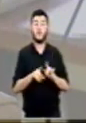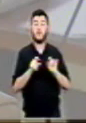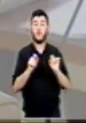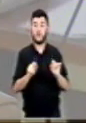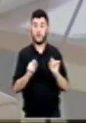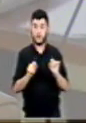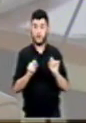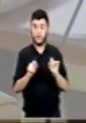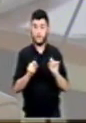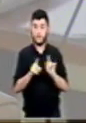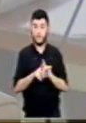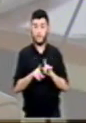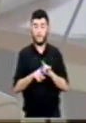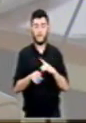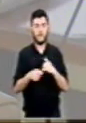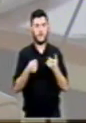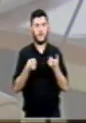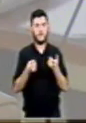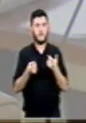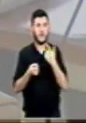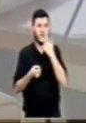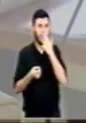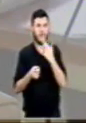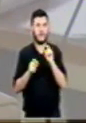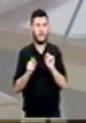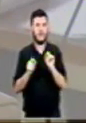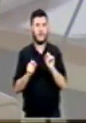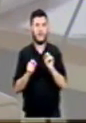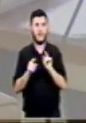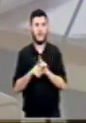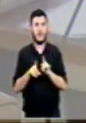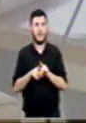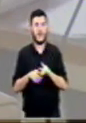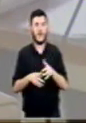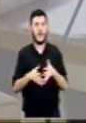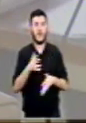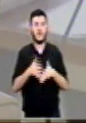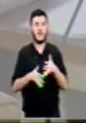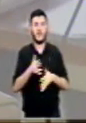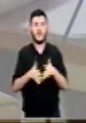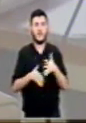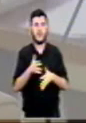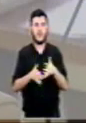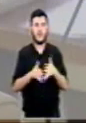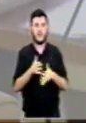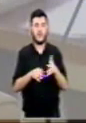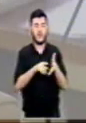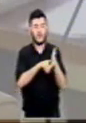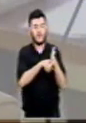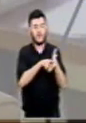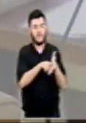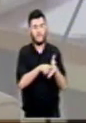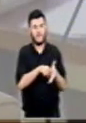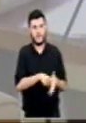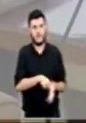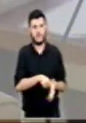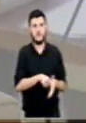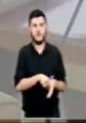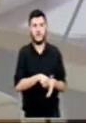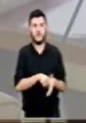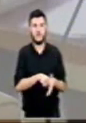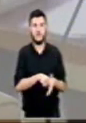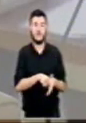constitui vício que contamina de nulidade a investigação realizada em relação ao detentor